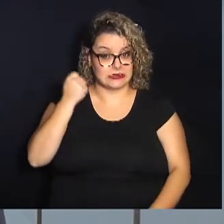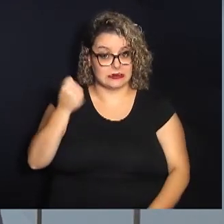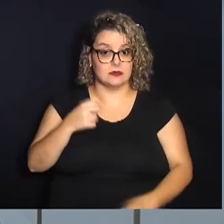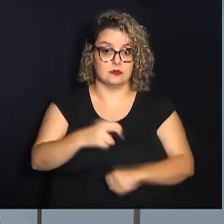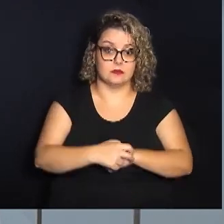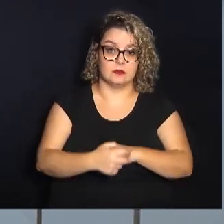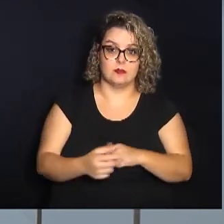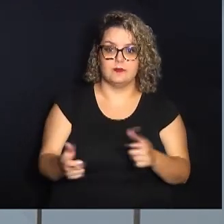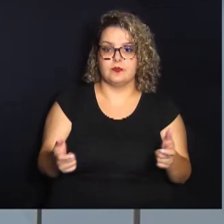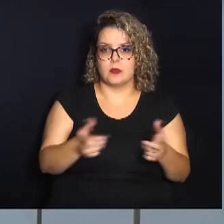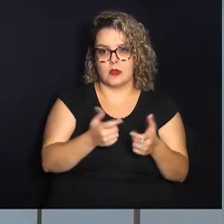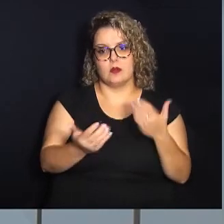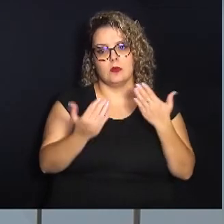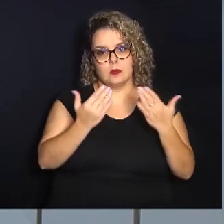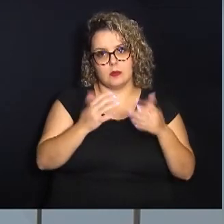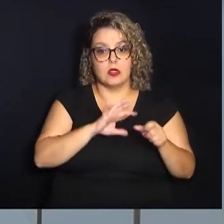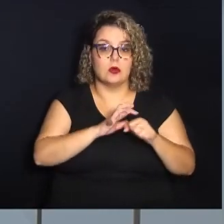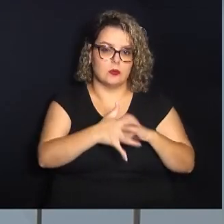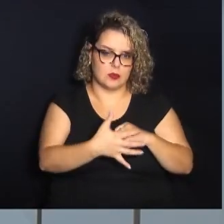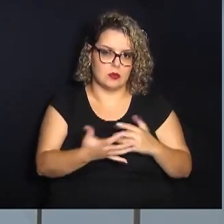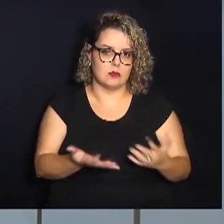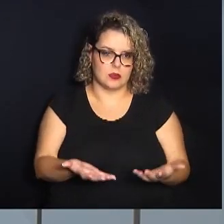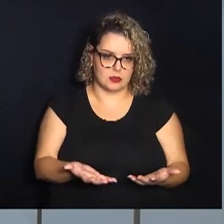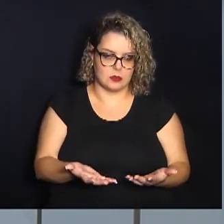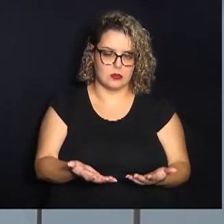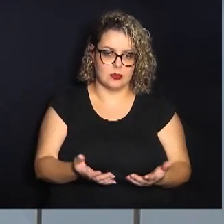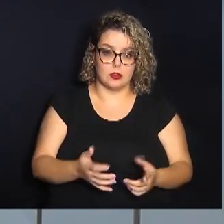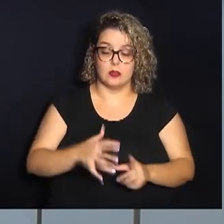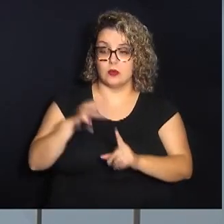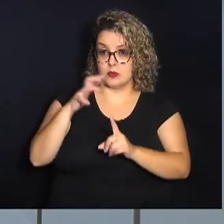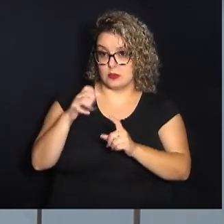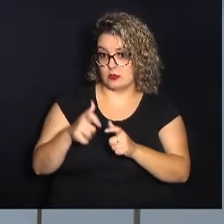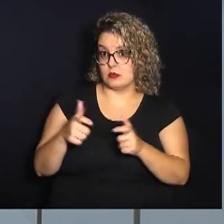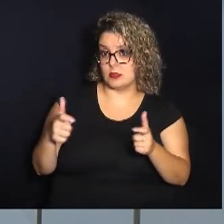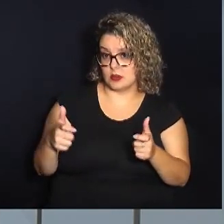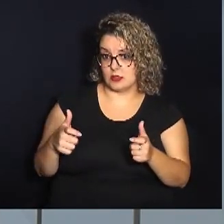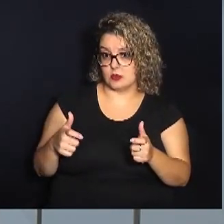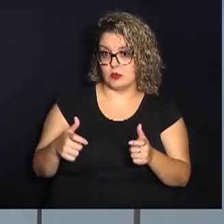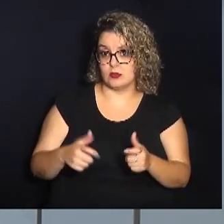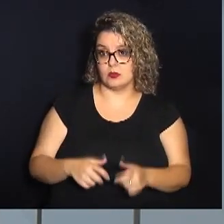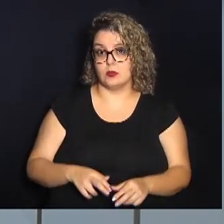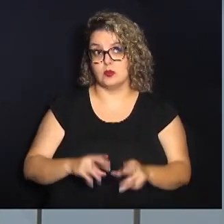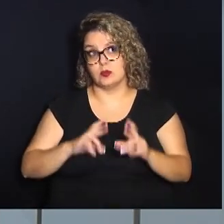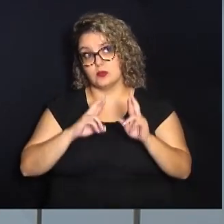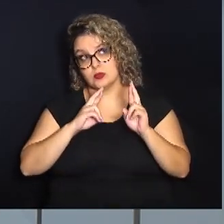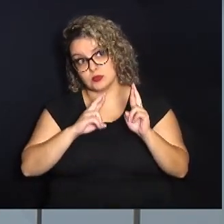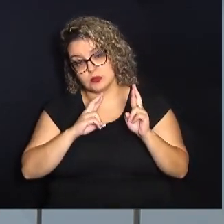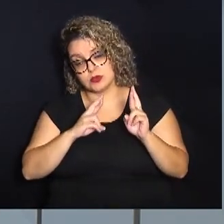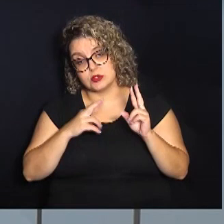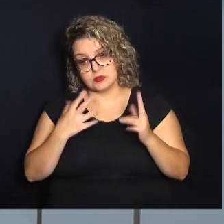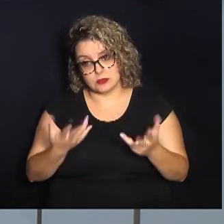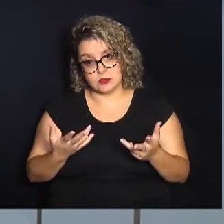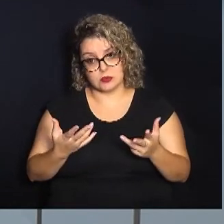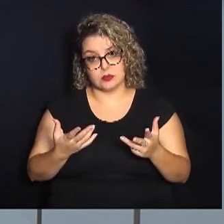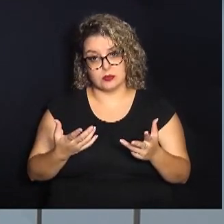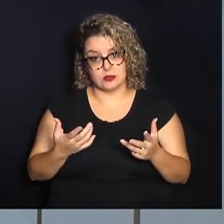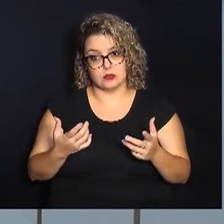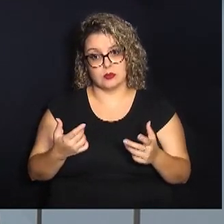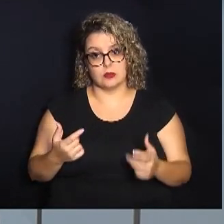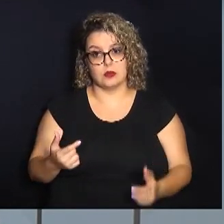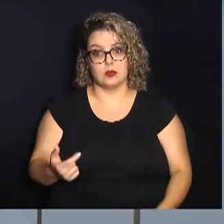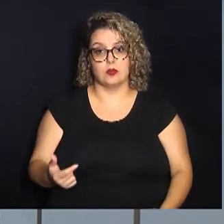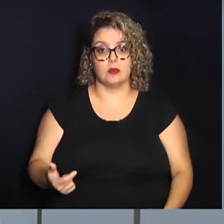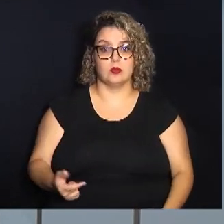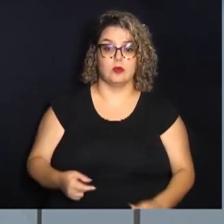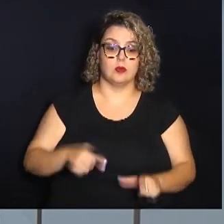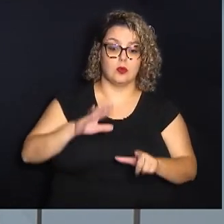menor do que comparado ao Covid. Então, o que impacta mais, né, o que a gente espera que tenha um maior impacto no pico da